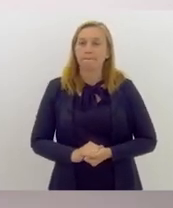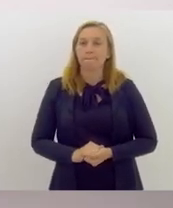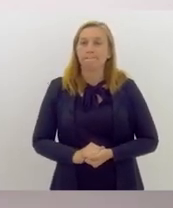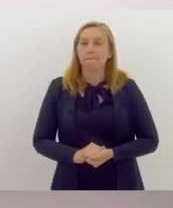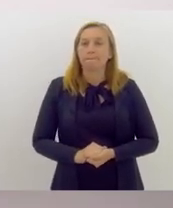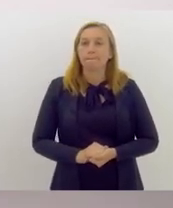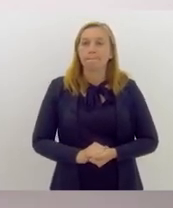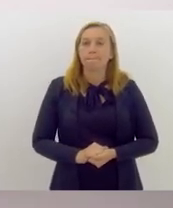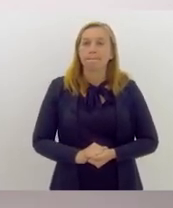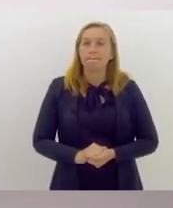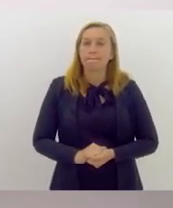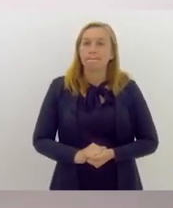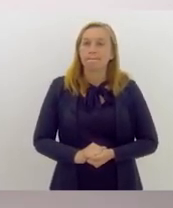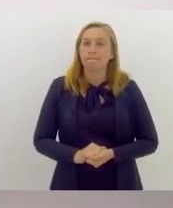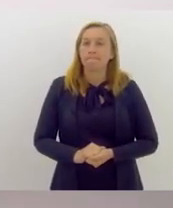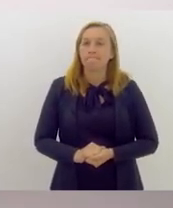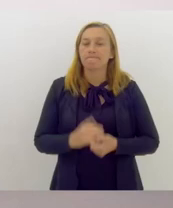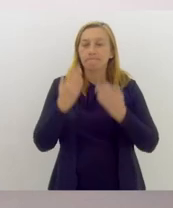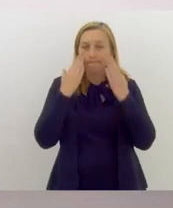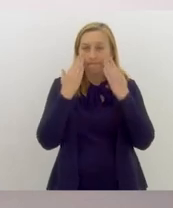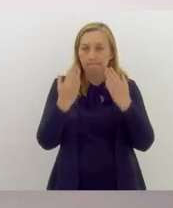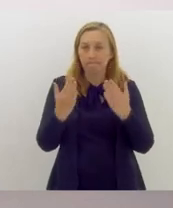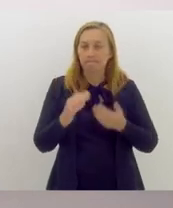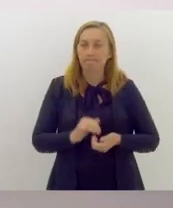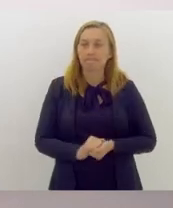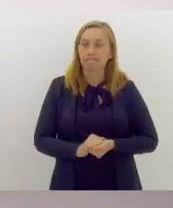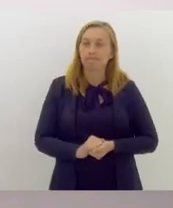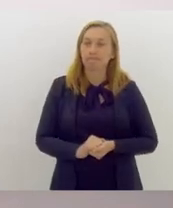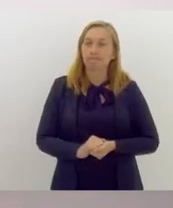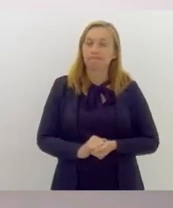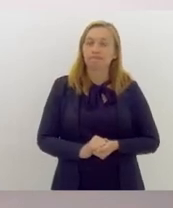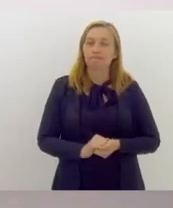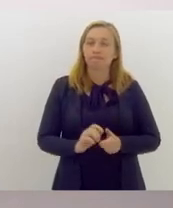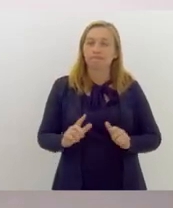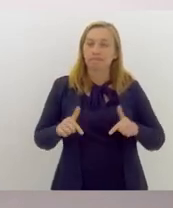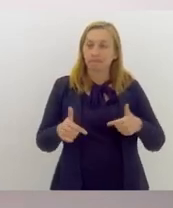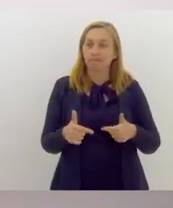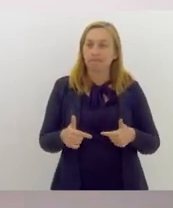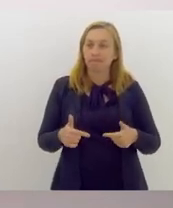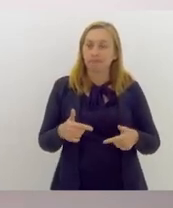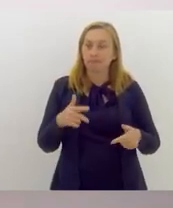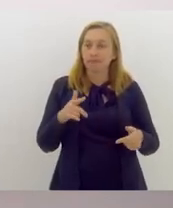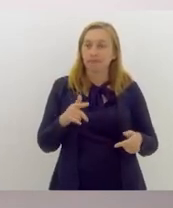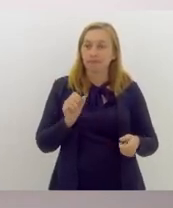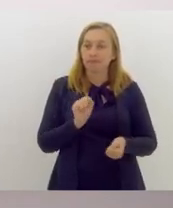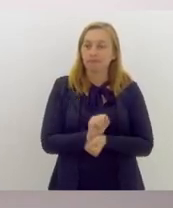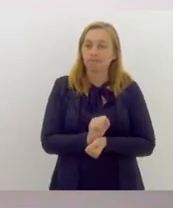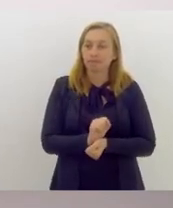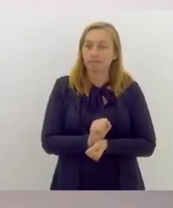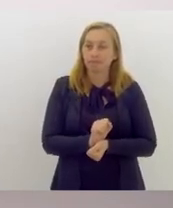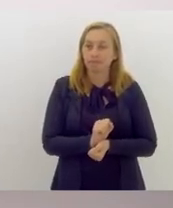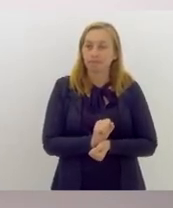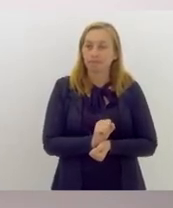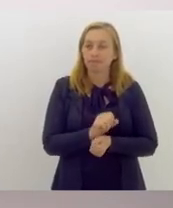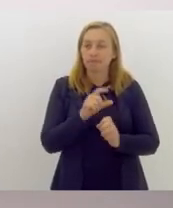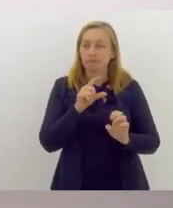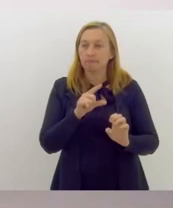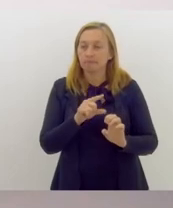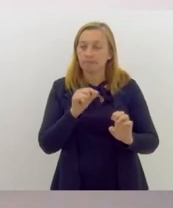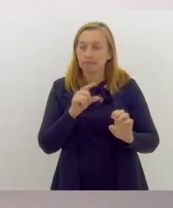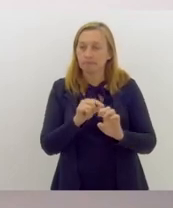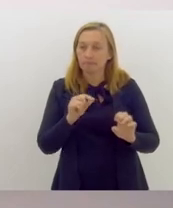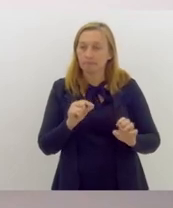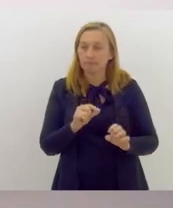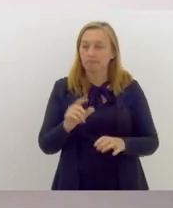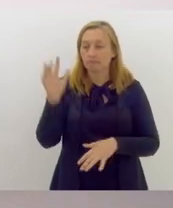apresentaram ações para tentar parar o empreendimento Ministério Público Federal